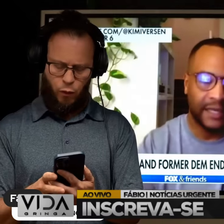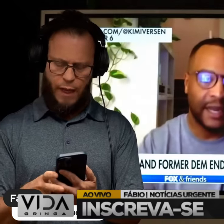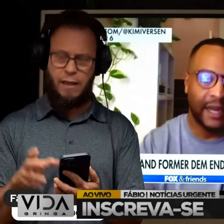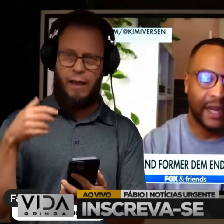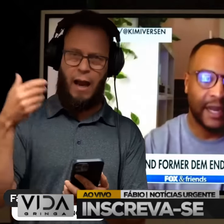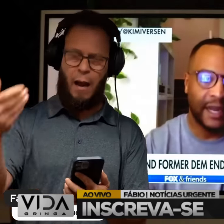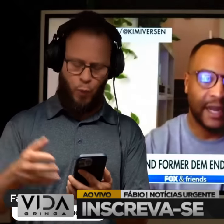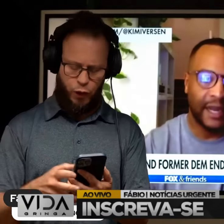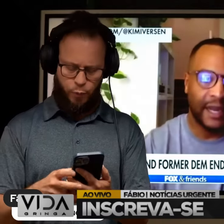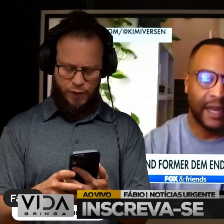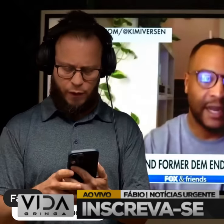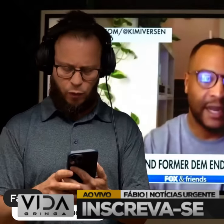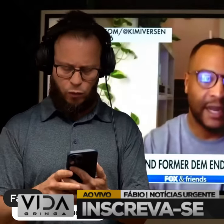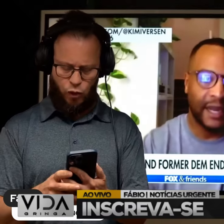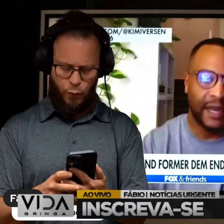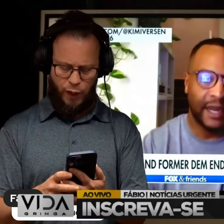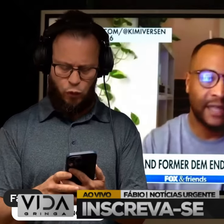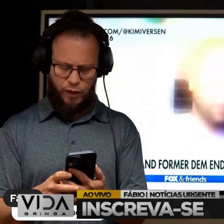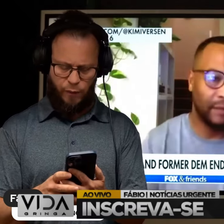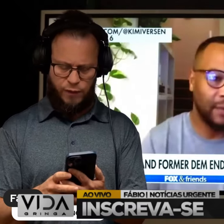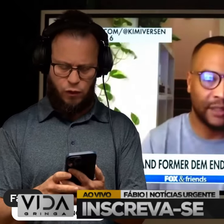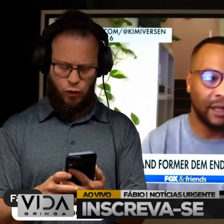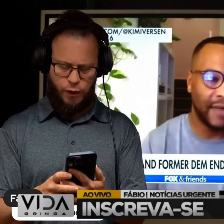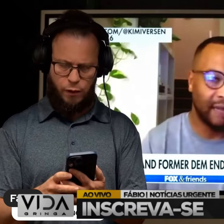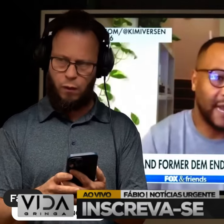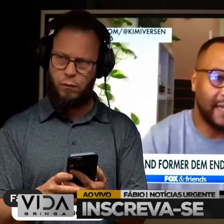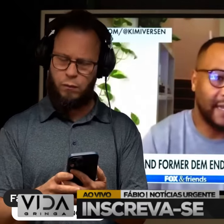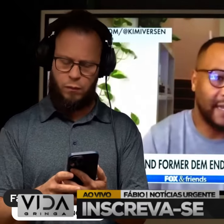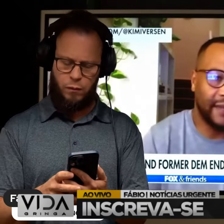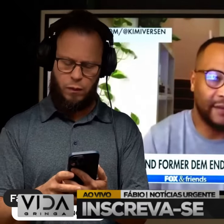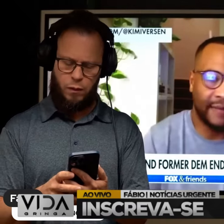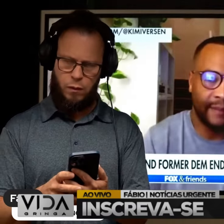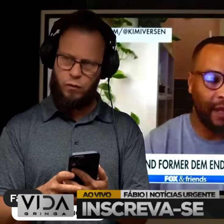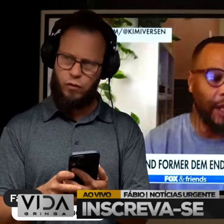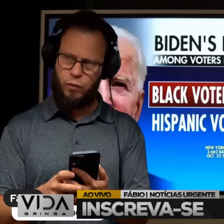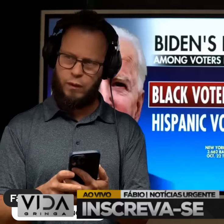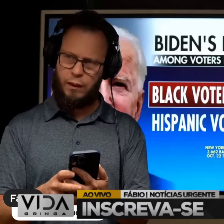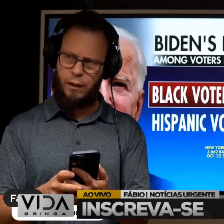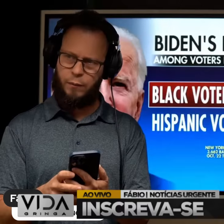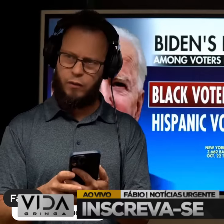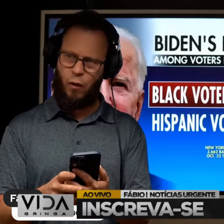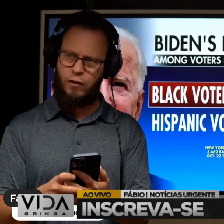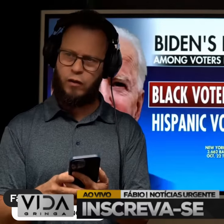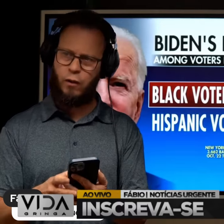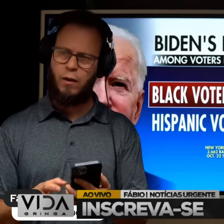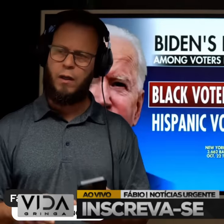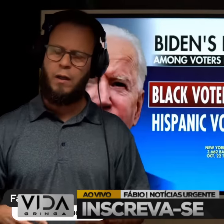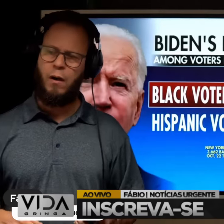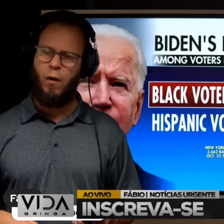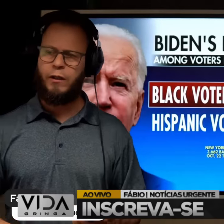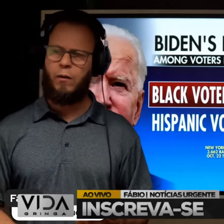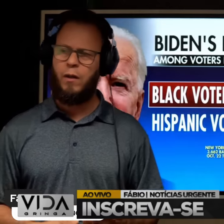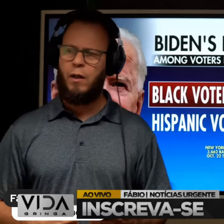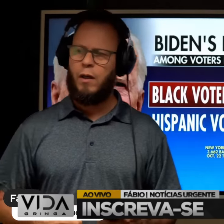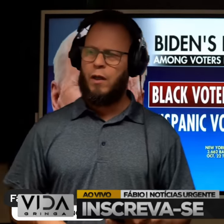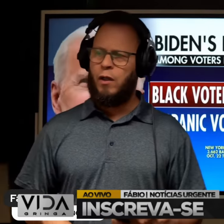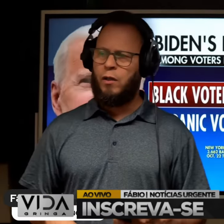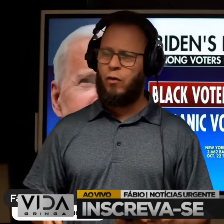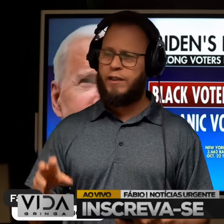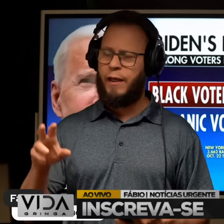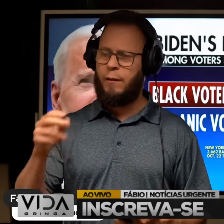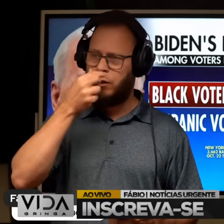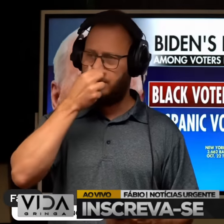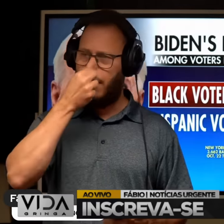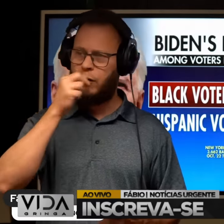Então, ele tá apoiando o presidente Donald Trump. Eu quero mostrar para vocês isso aqui, ó. Vou botar aqui rapidinho. Olha isso aqui, ó. Olha aqui, ó.